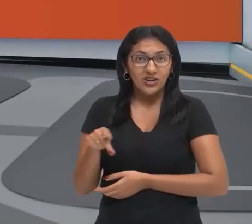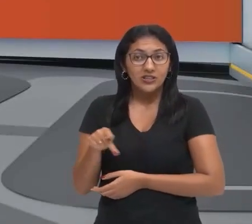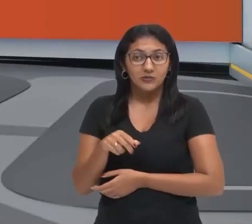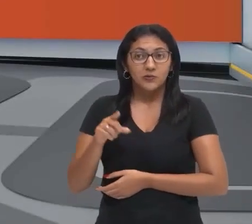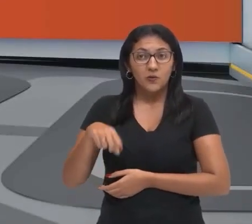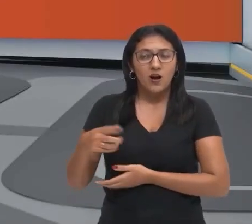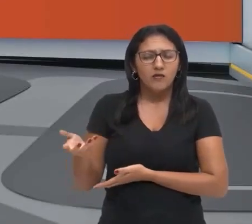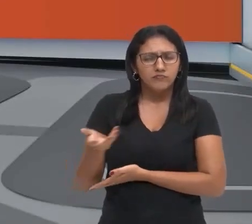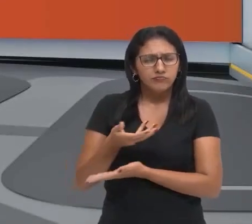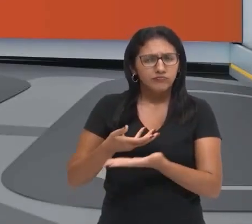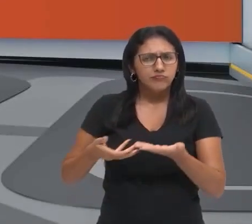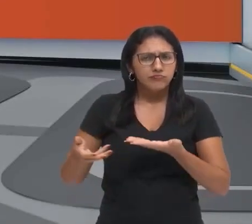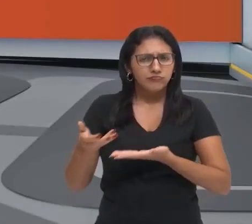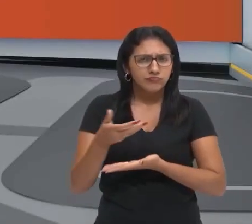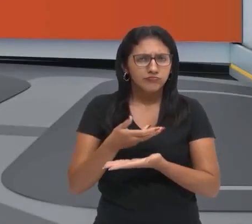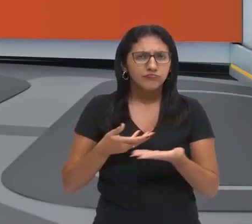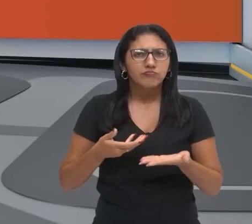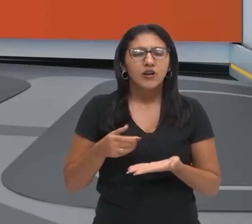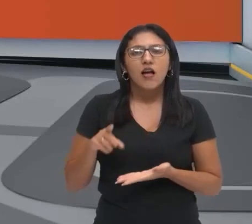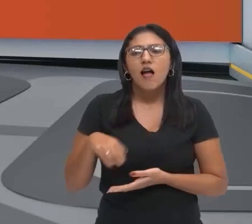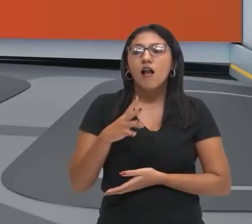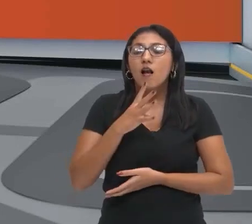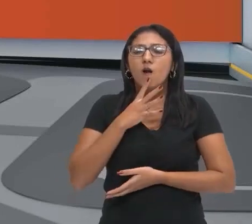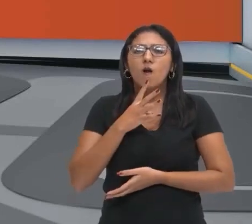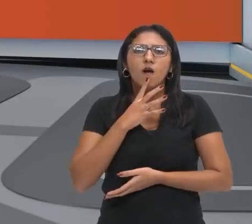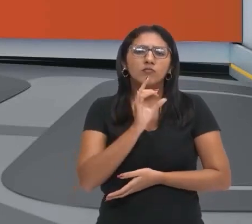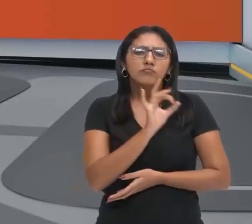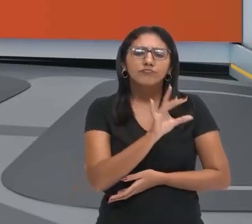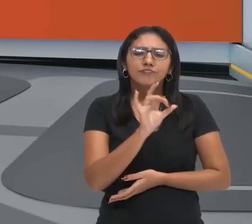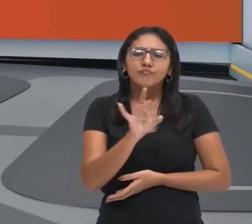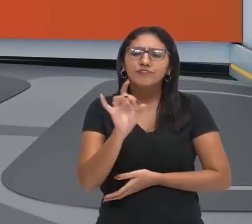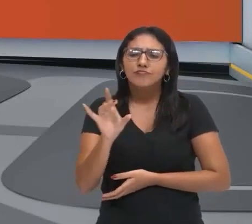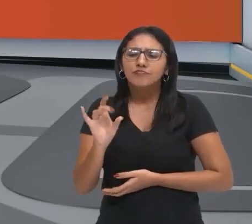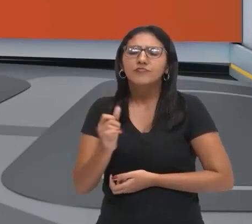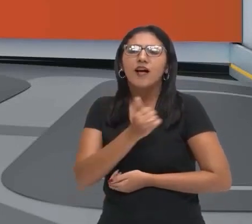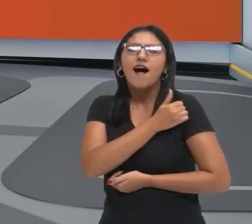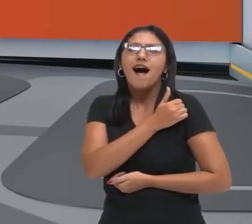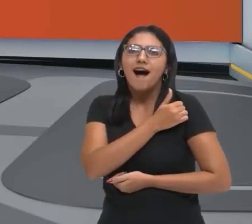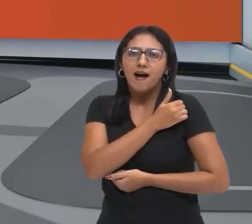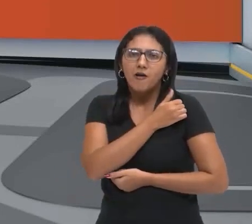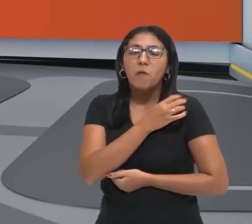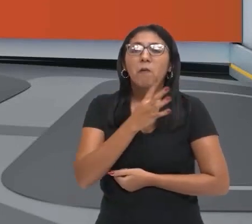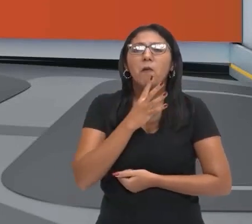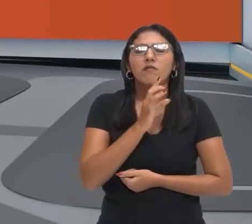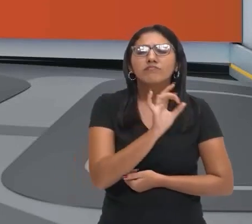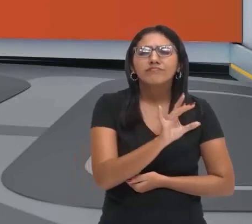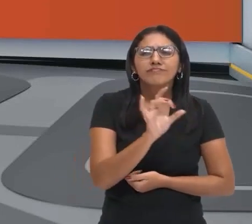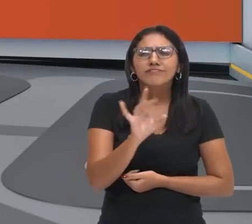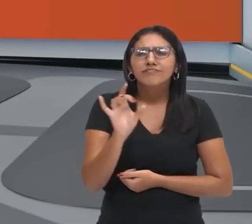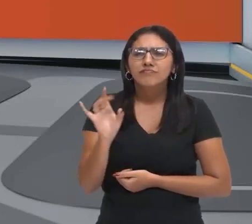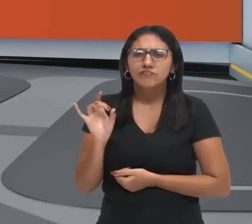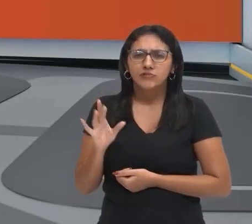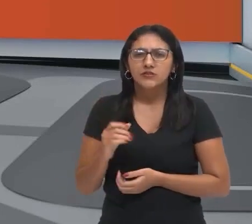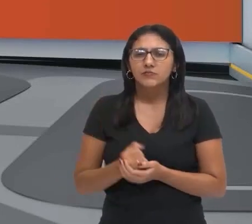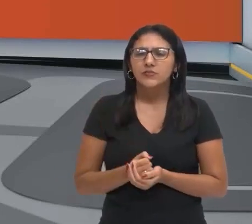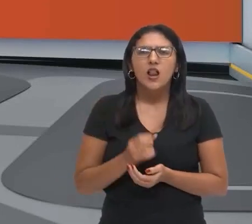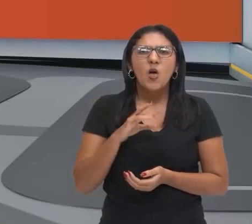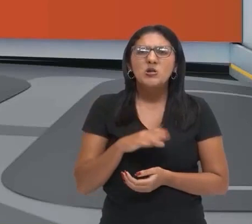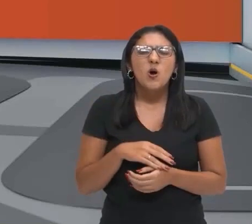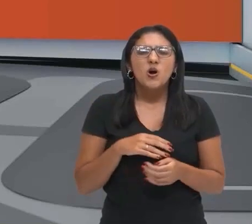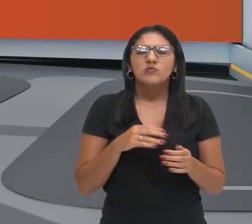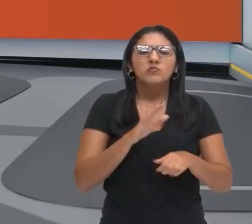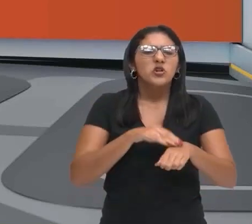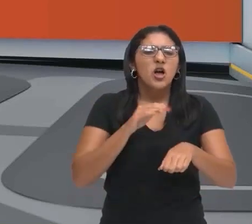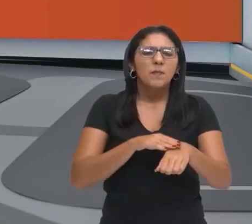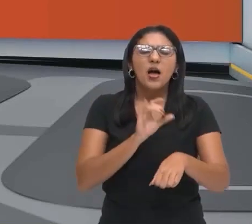da turma, ele conheça o seu público, ele conheça os seus alunos. Não é apenas, bora formar dupla aí,